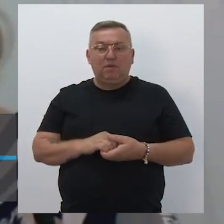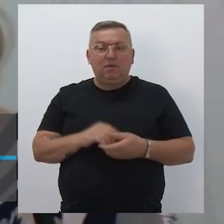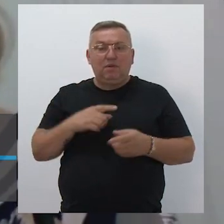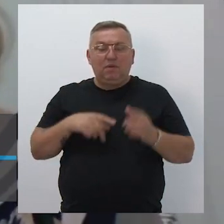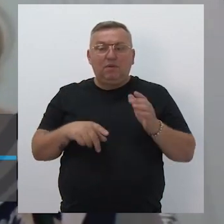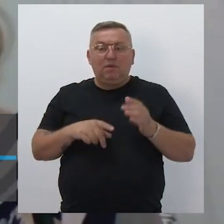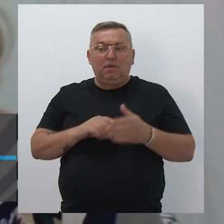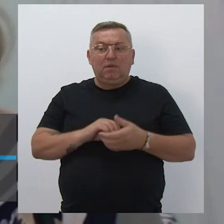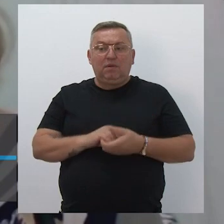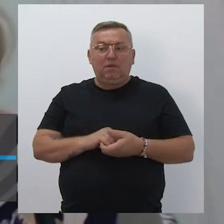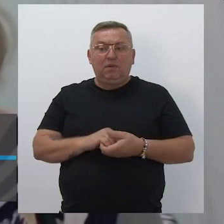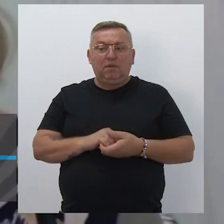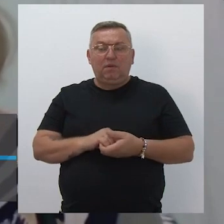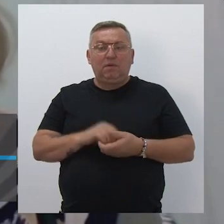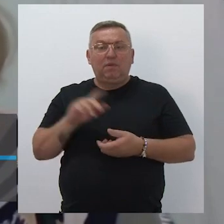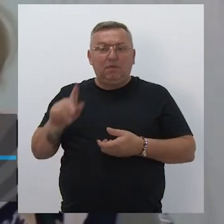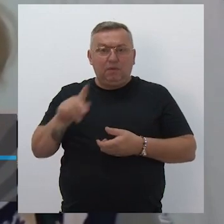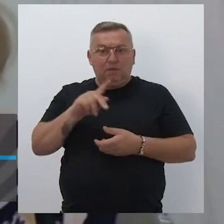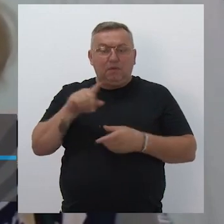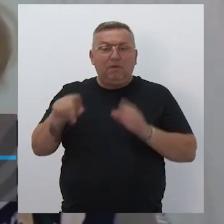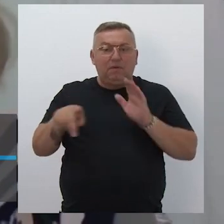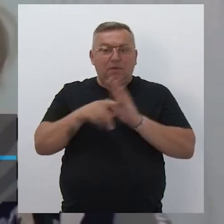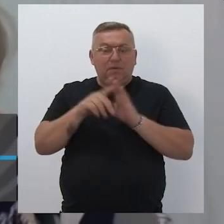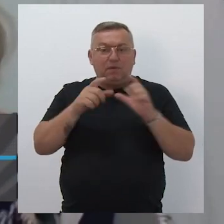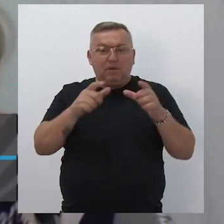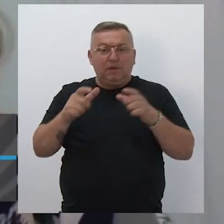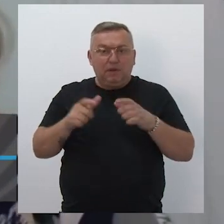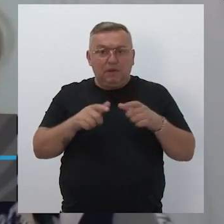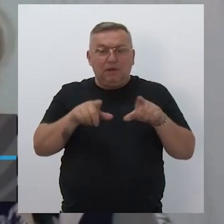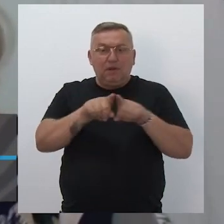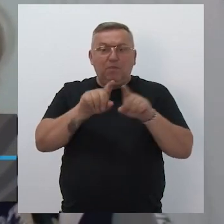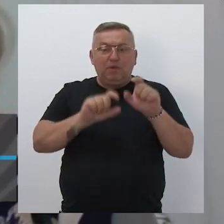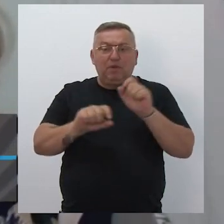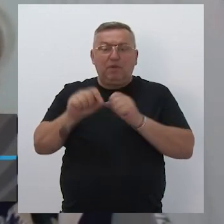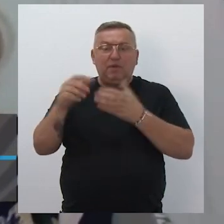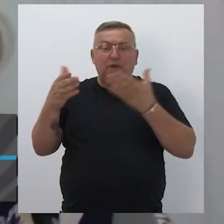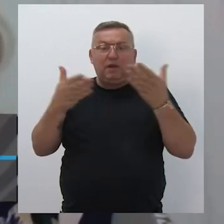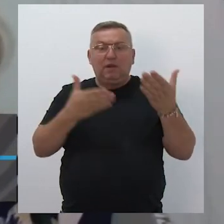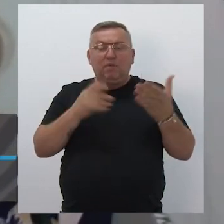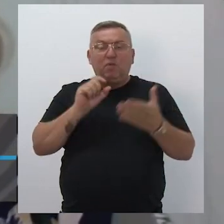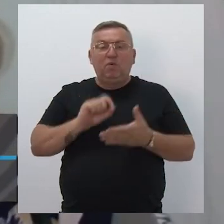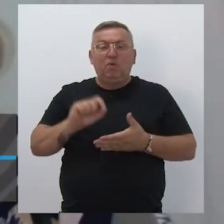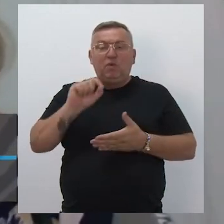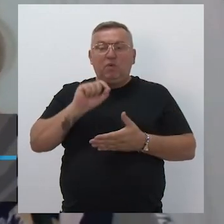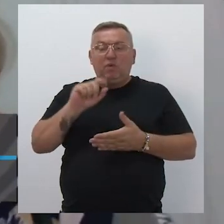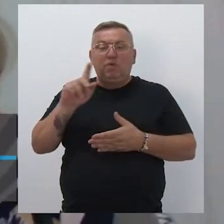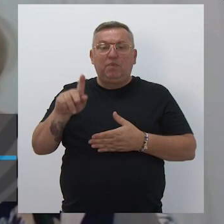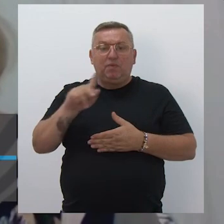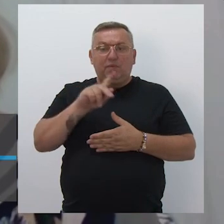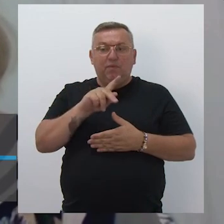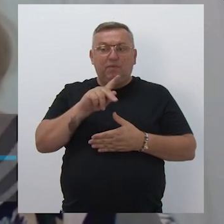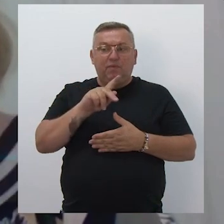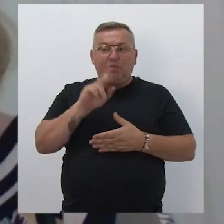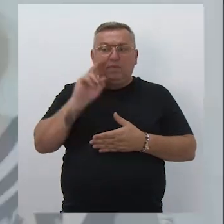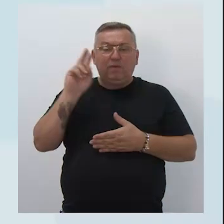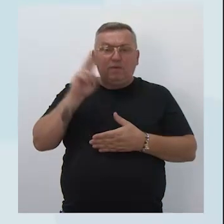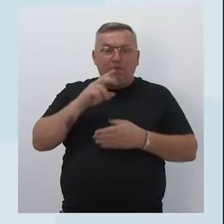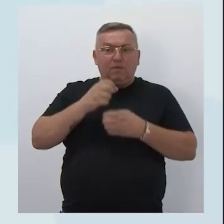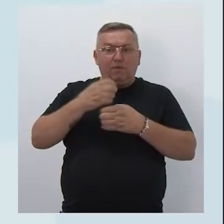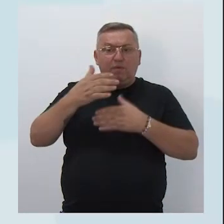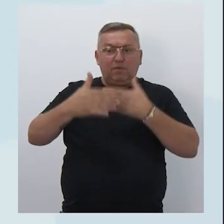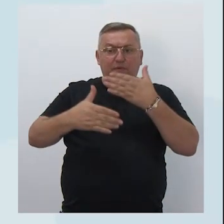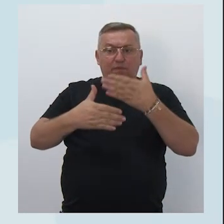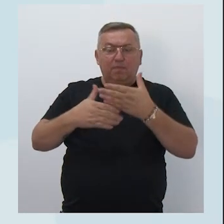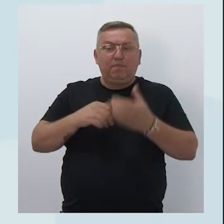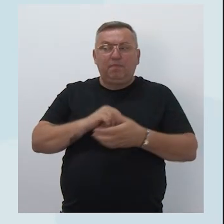sociais aplicadas, professores dessa área, e trazemos aqui então, por favor, vocês transmitem os